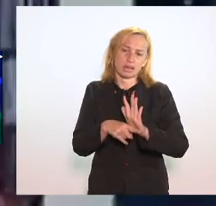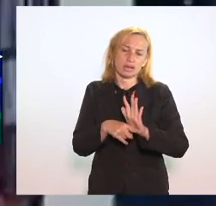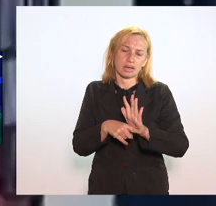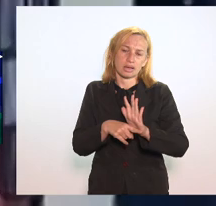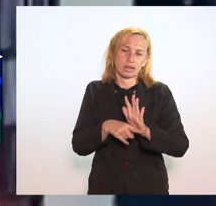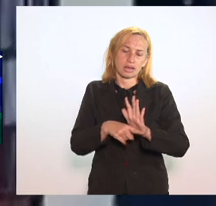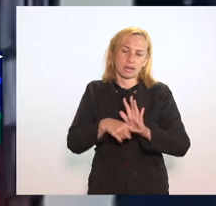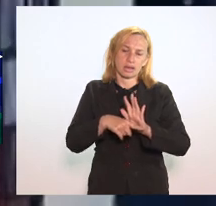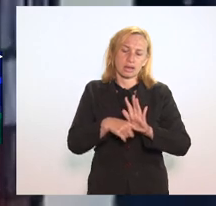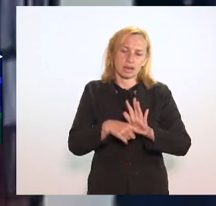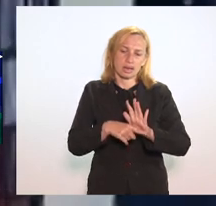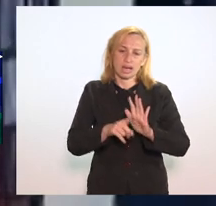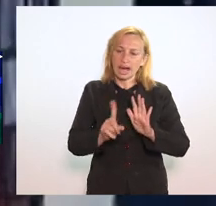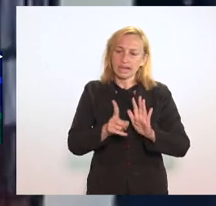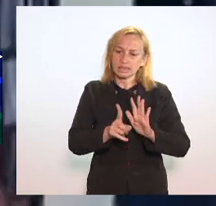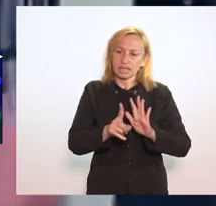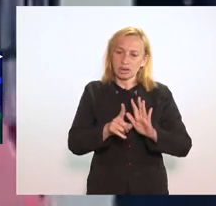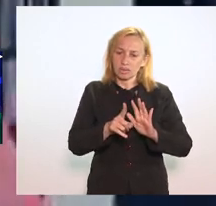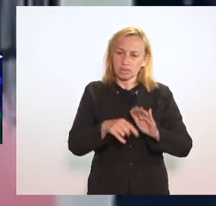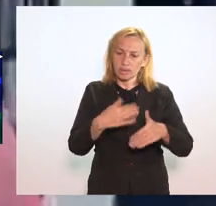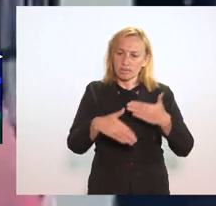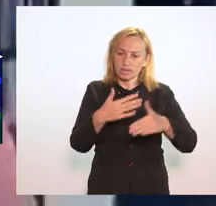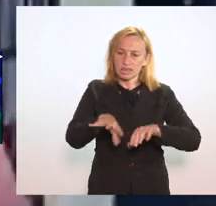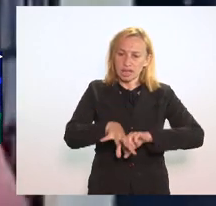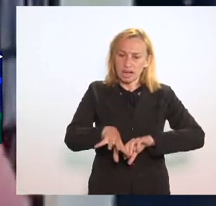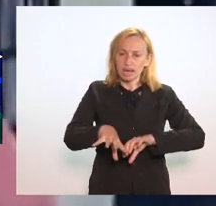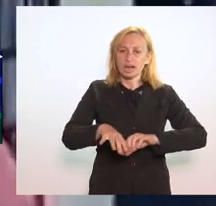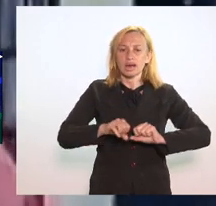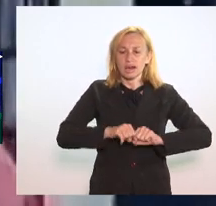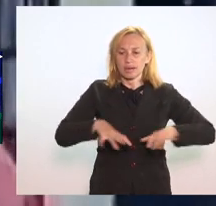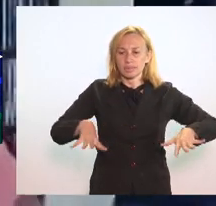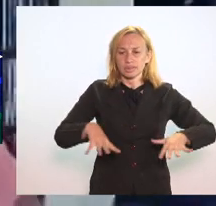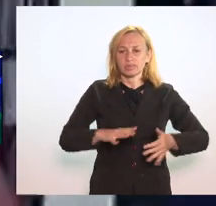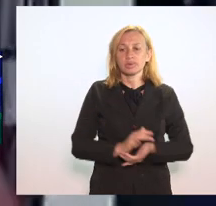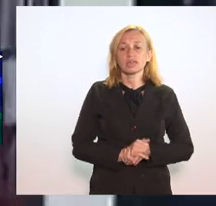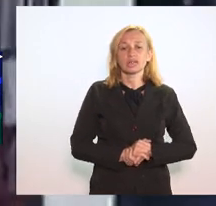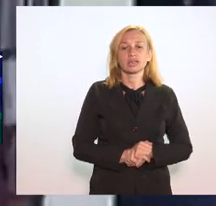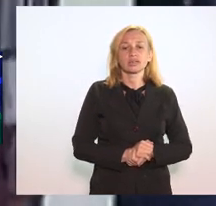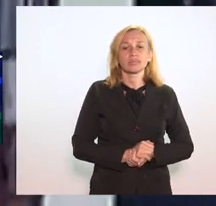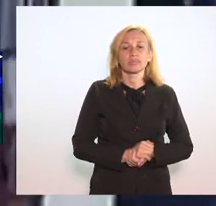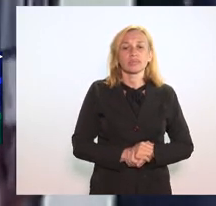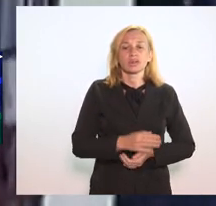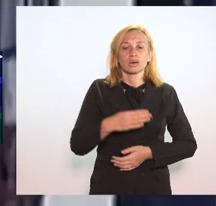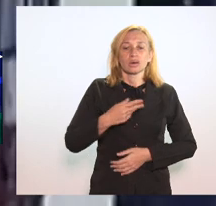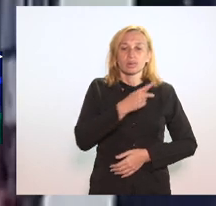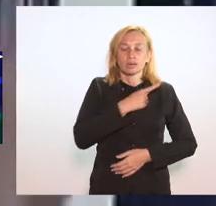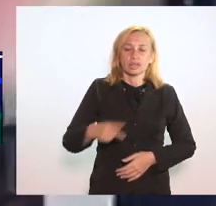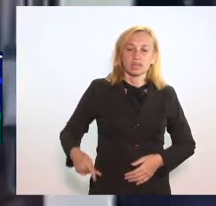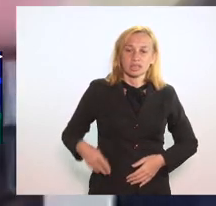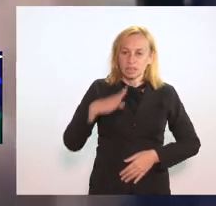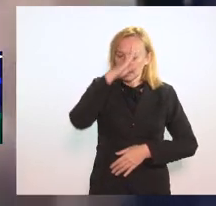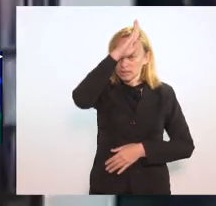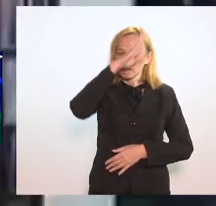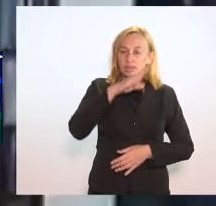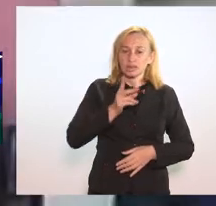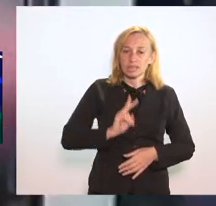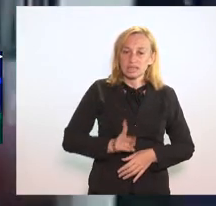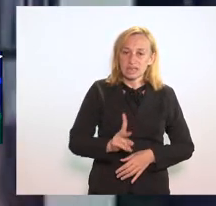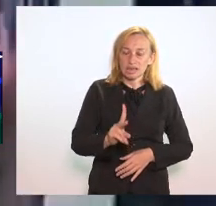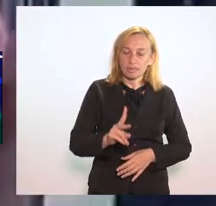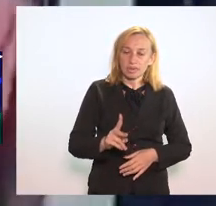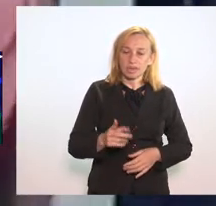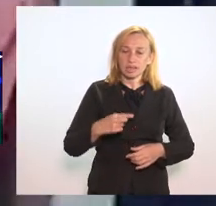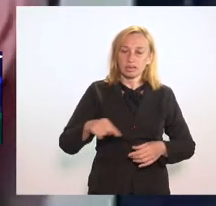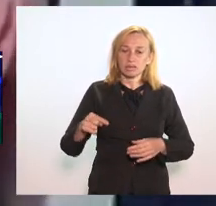impedimento do avanço da academia que tá aí o presidente da república o tempo todo é participando de aglomerações de